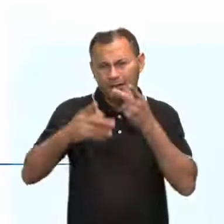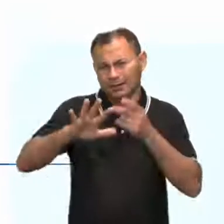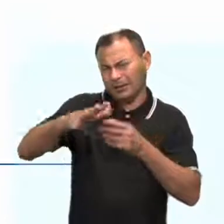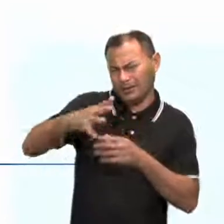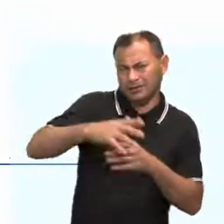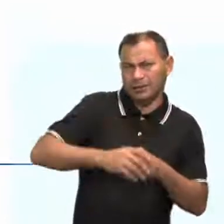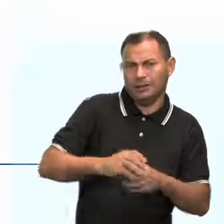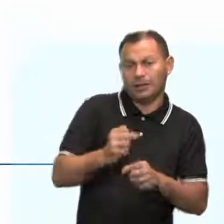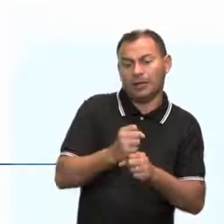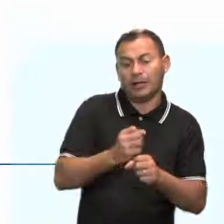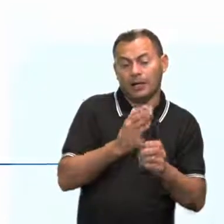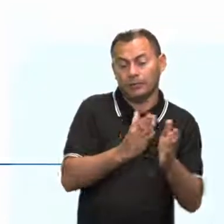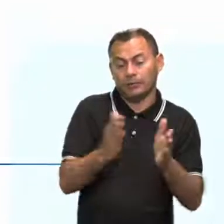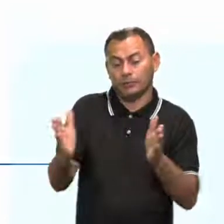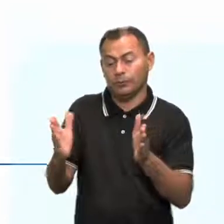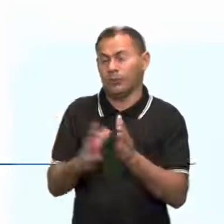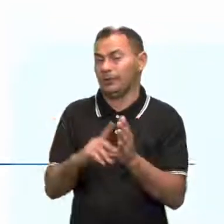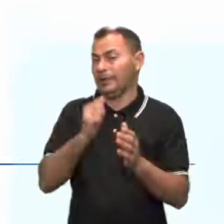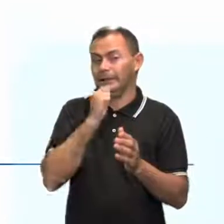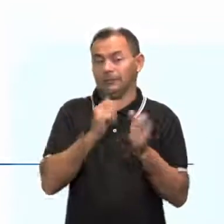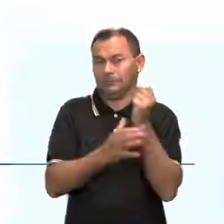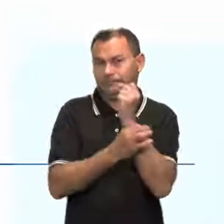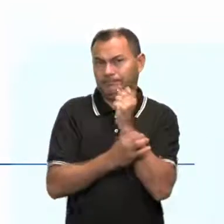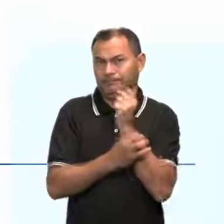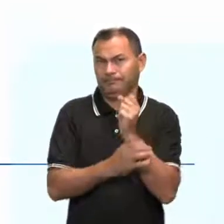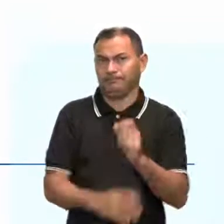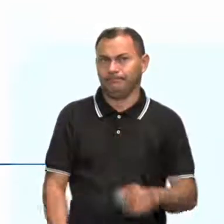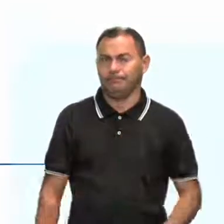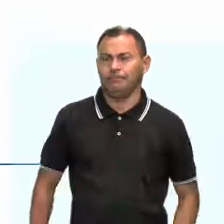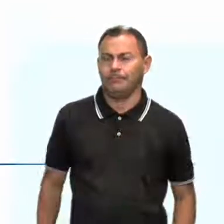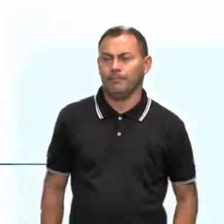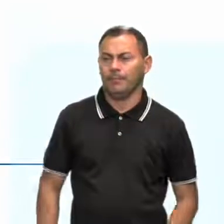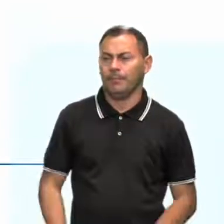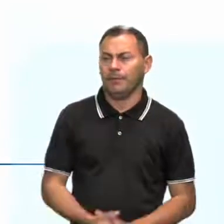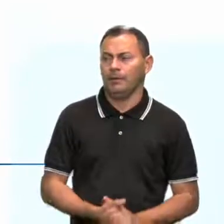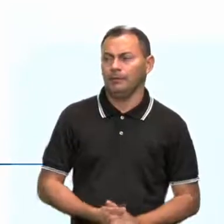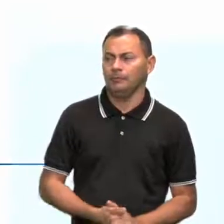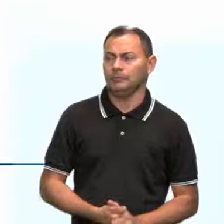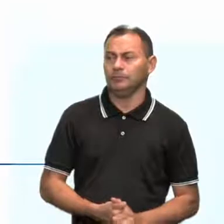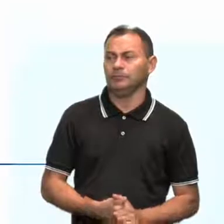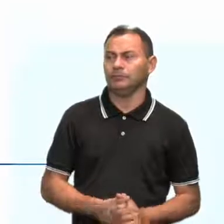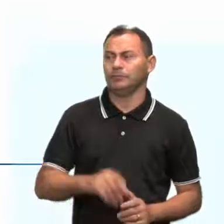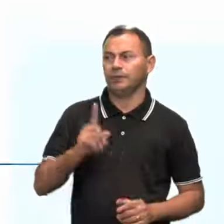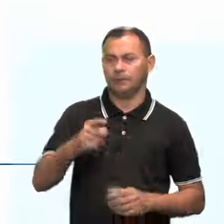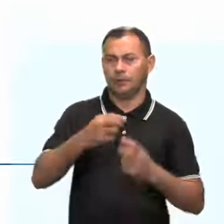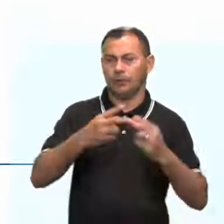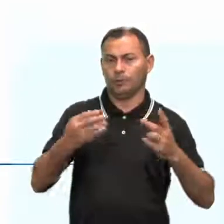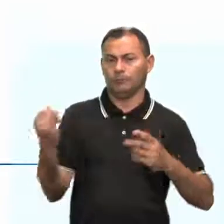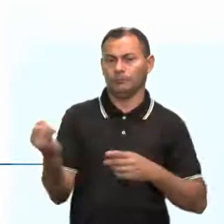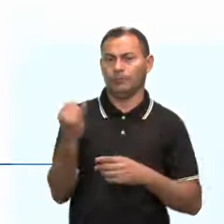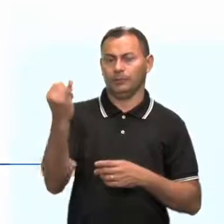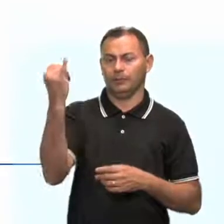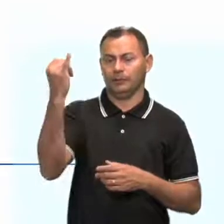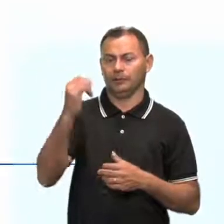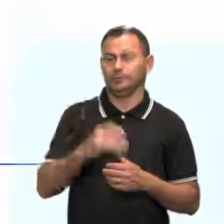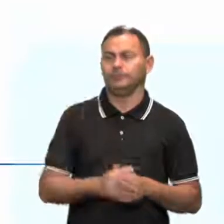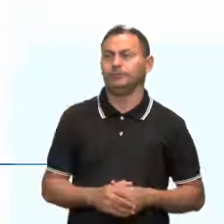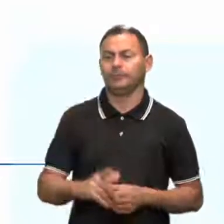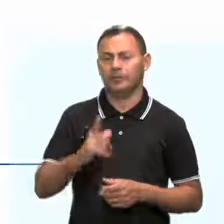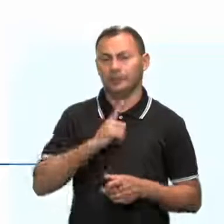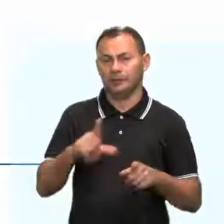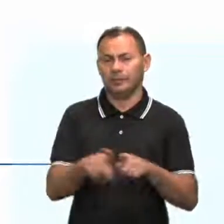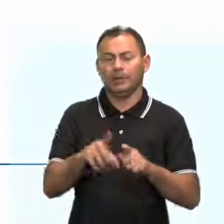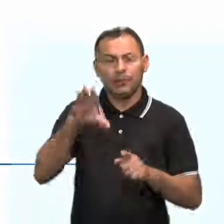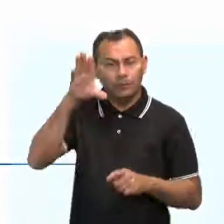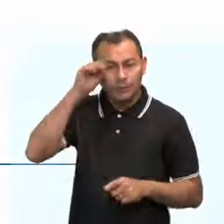pode ser que estenda um prazo, mas isso não é uma garantia. Então, isso é uma coisa muito importante. E existe também